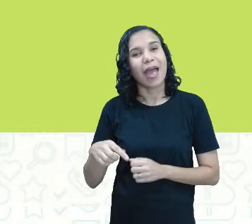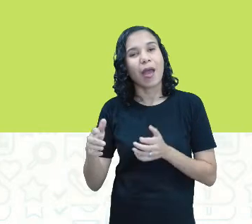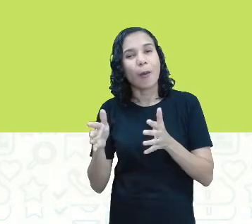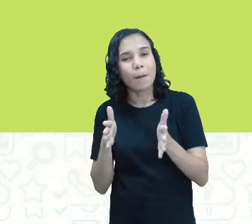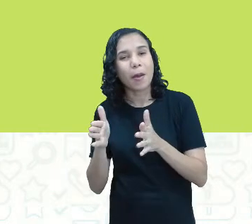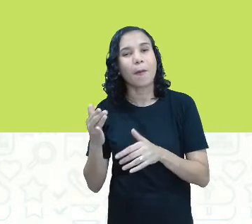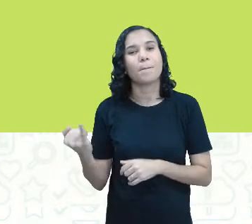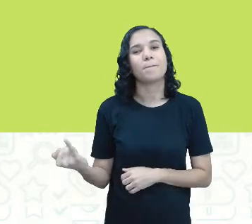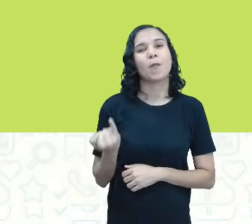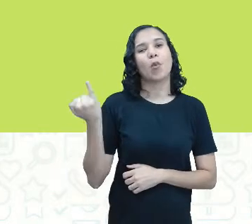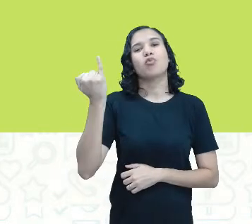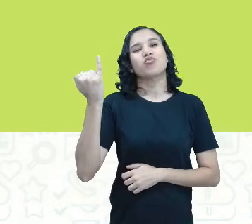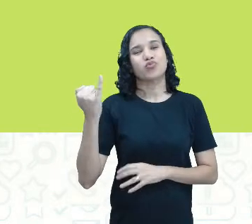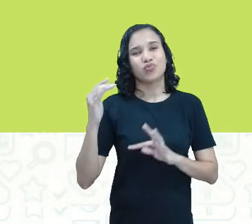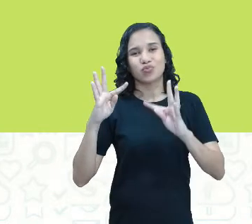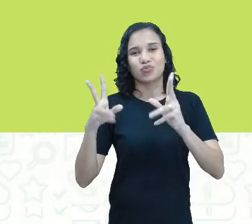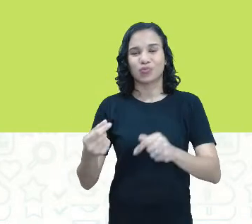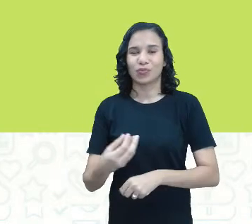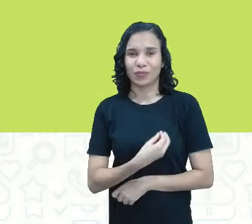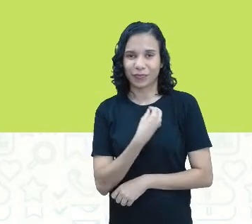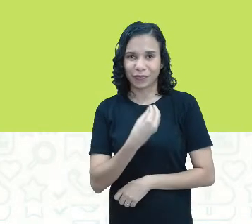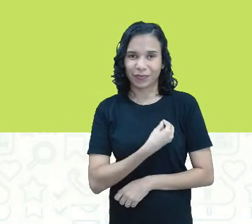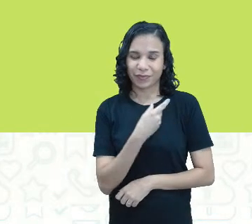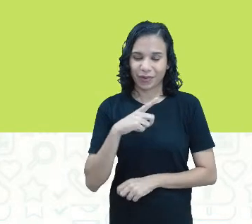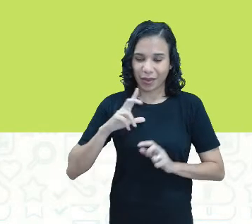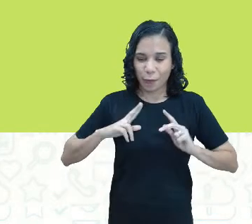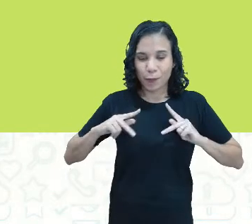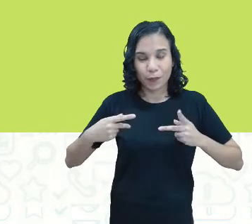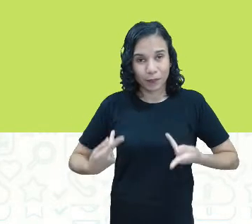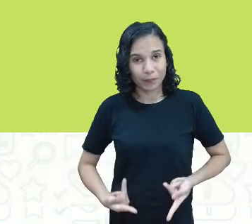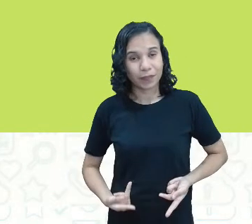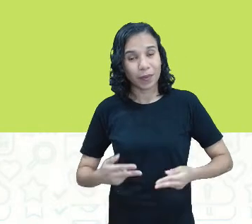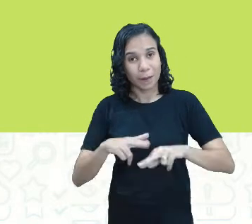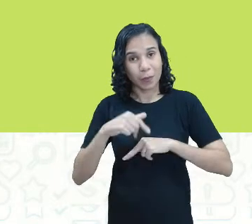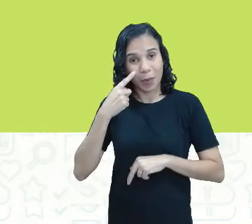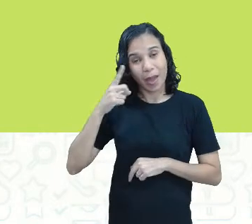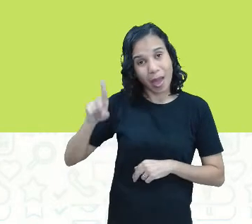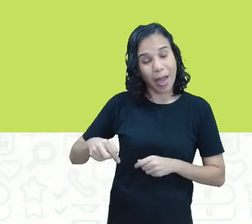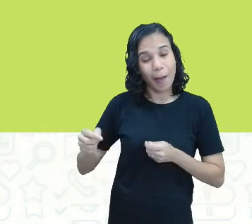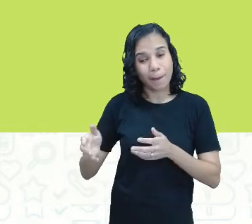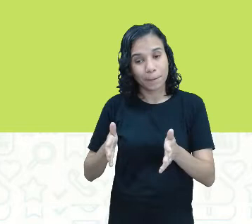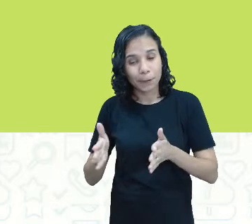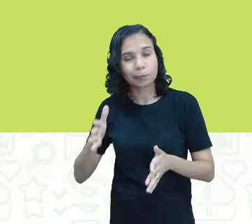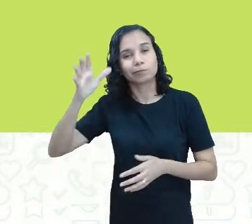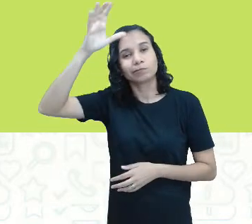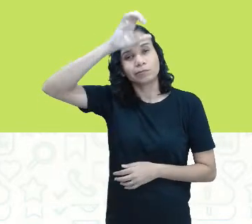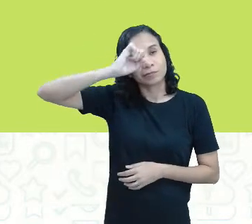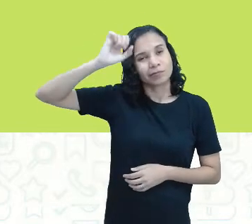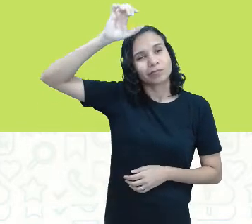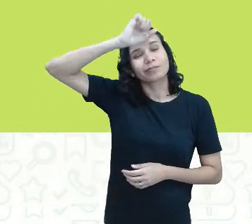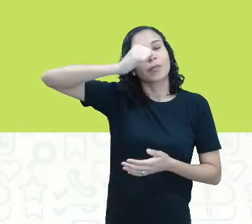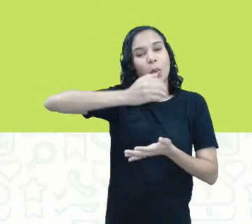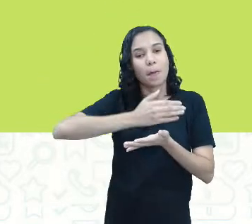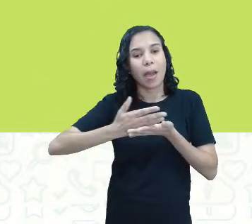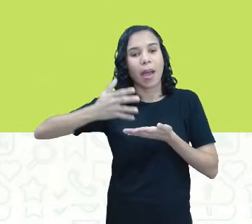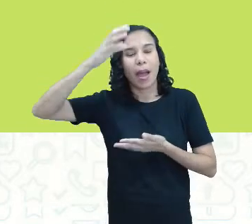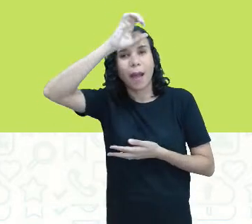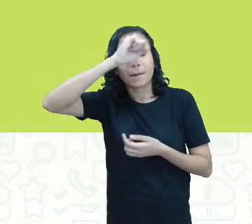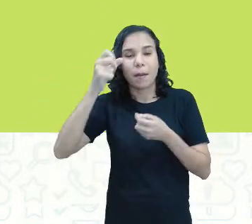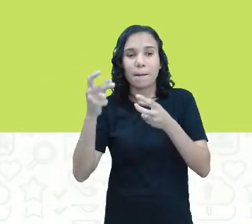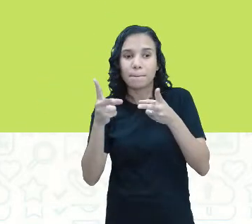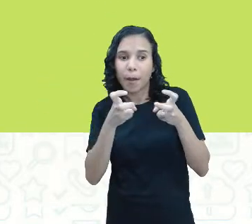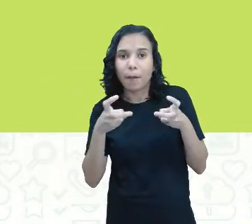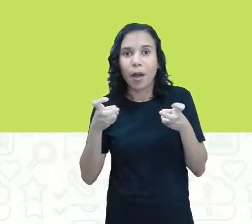muito importante na vida de todo ser humano. Então, nesse momento, elas começam a aprender a